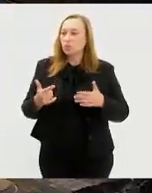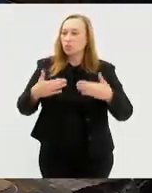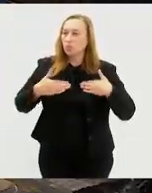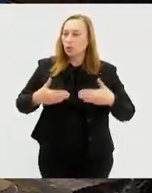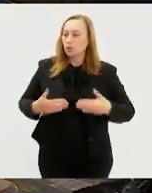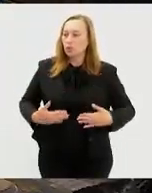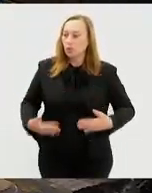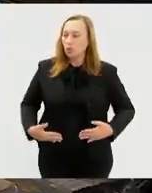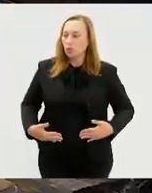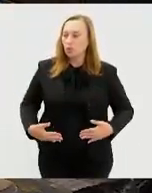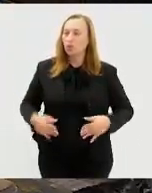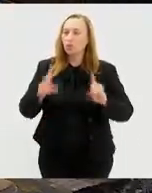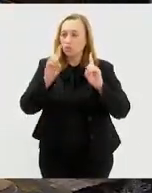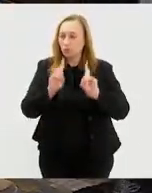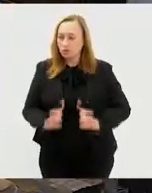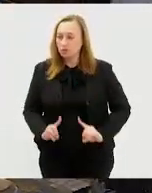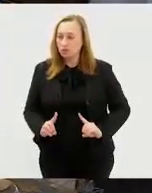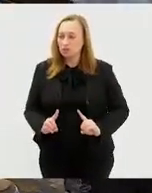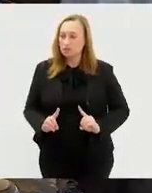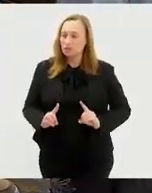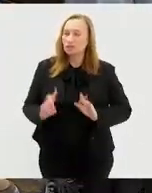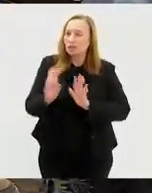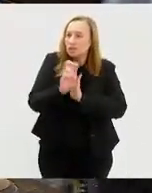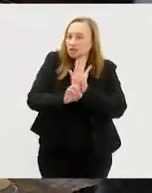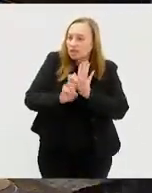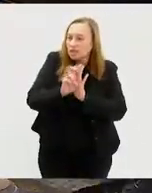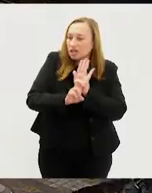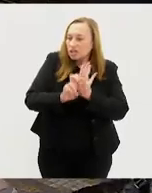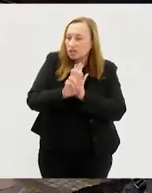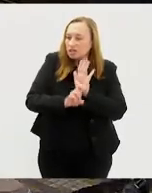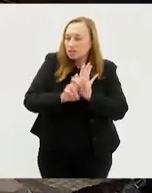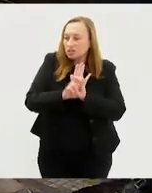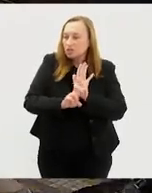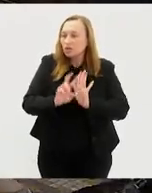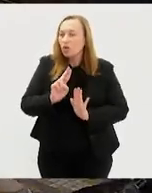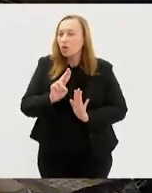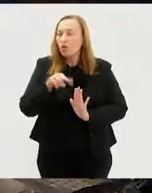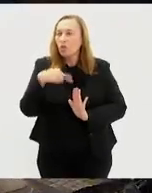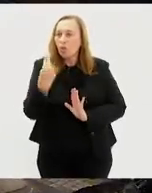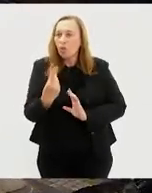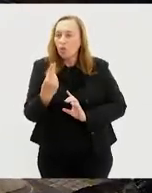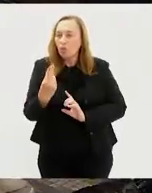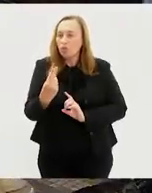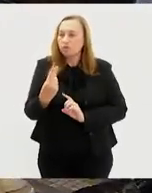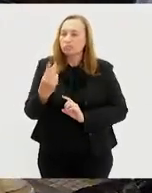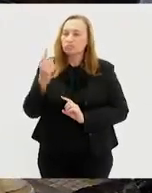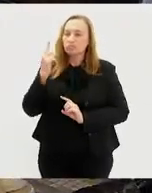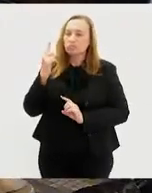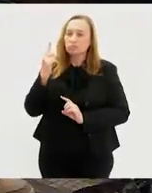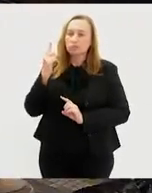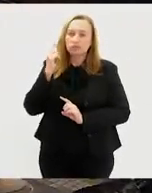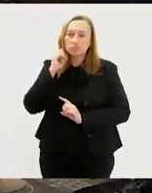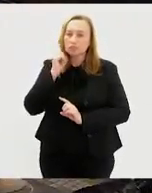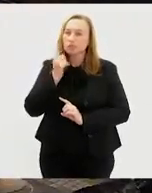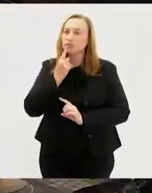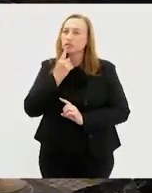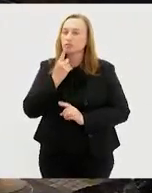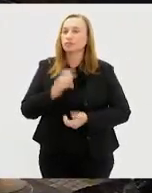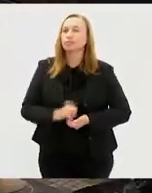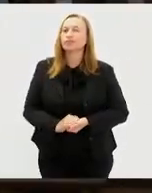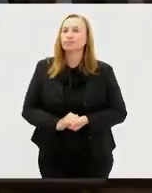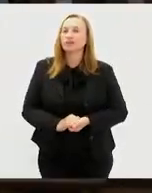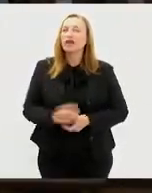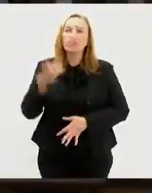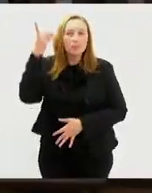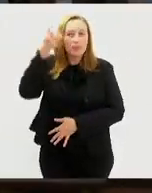mudança sem que a gente emende emende o projeto para não tirar de pauta que eu tô entendendo que os projetos aqui são super importantes deputada Élica